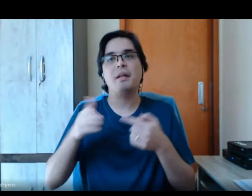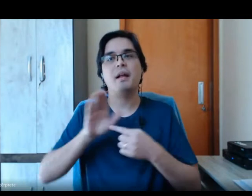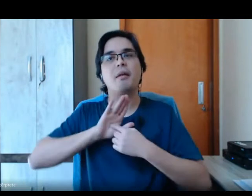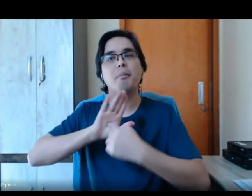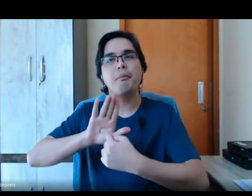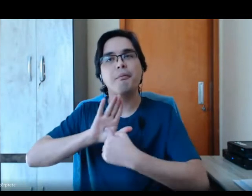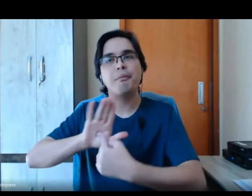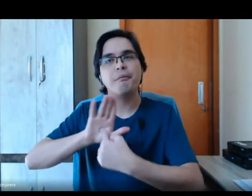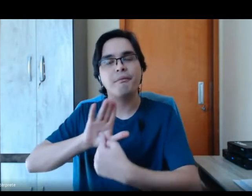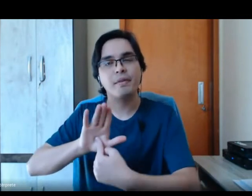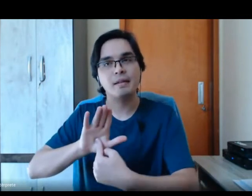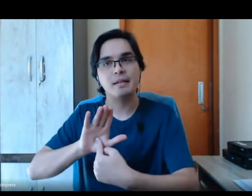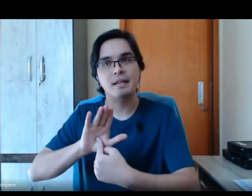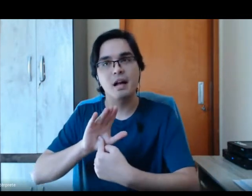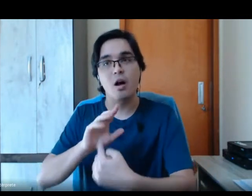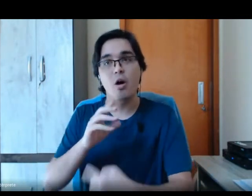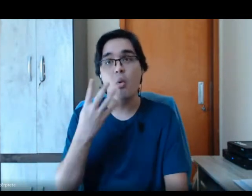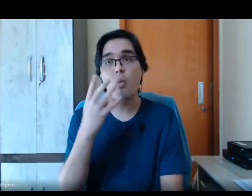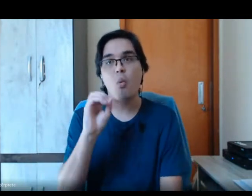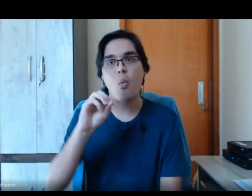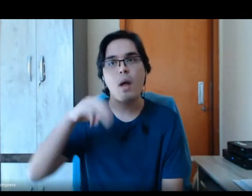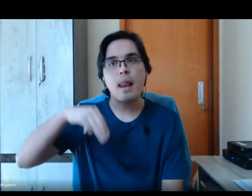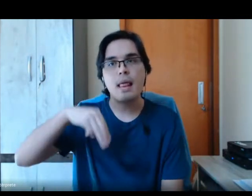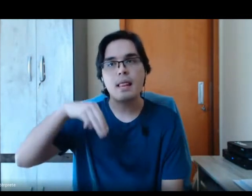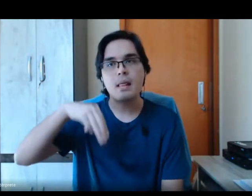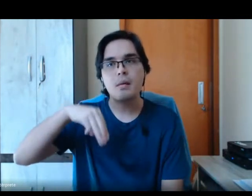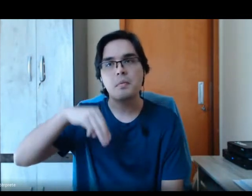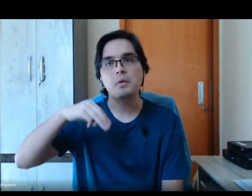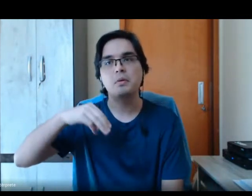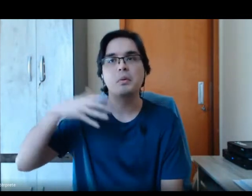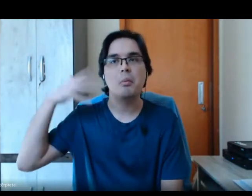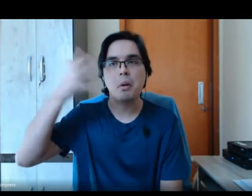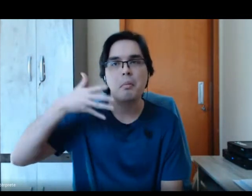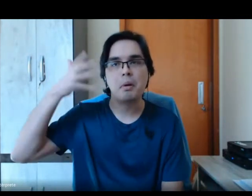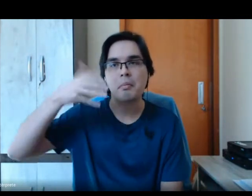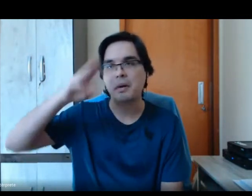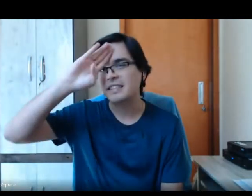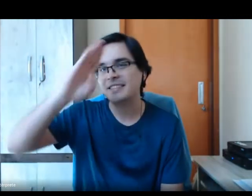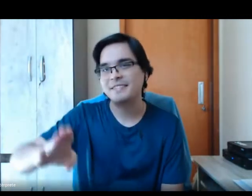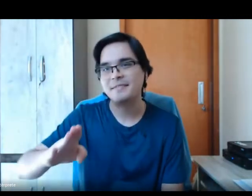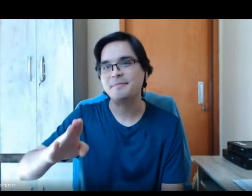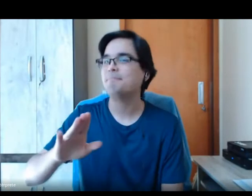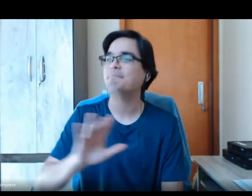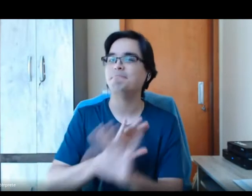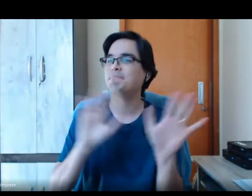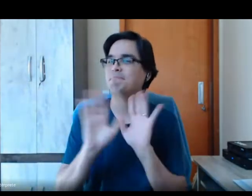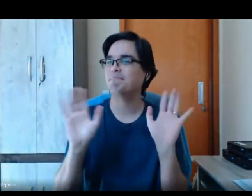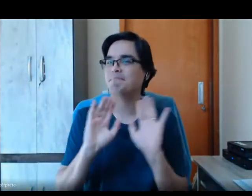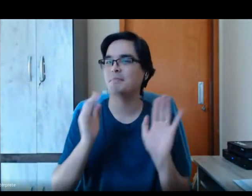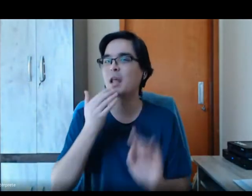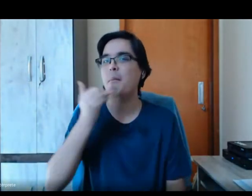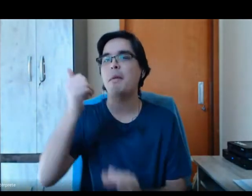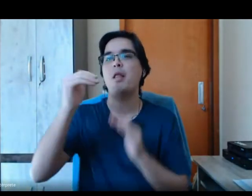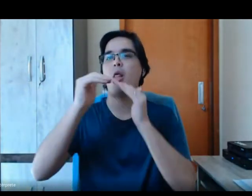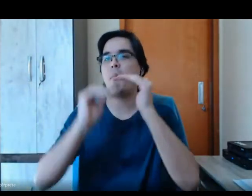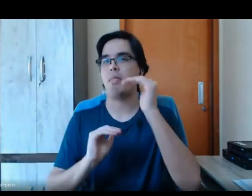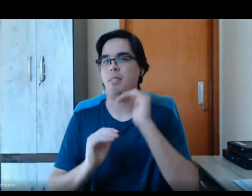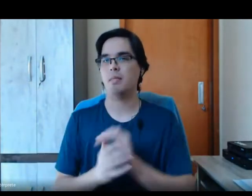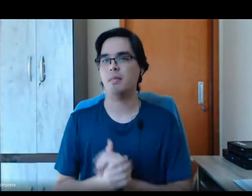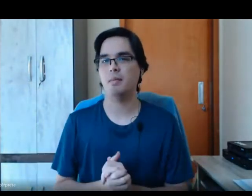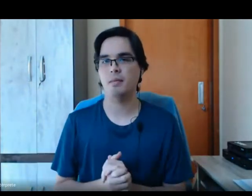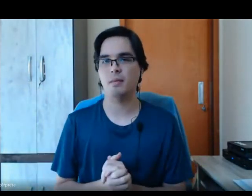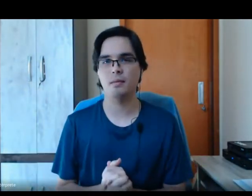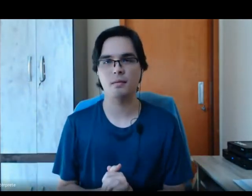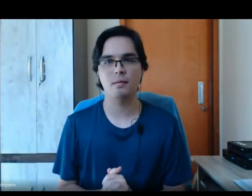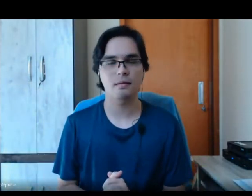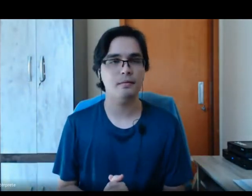gente precisa quebrar um pouco aqui, que serão 4 horas síncronas, eu acho que a gente já pode dizer que isso é muito, muito